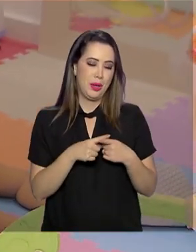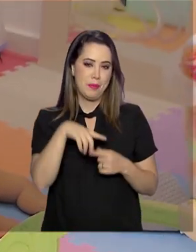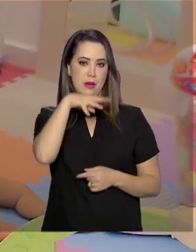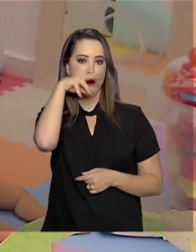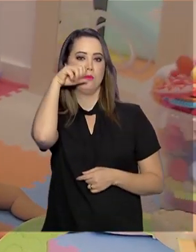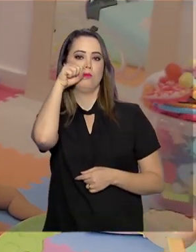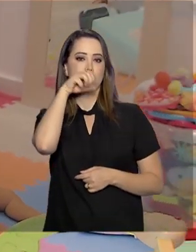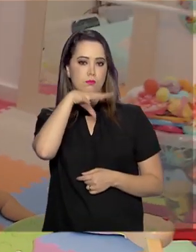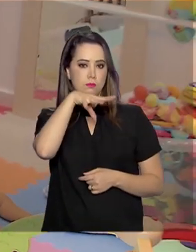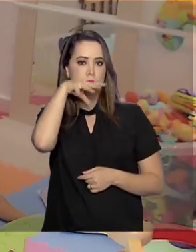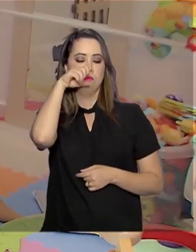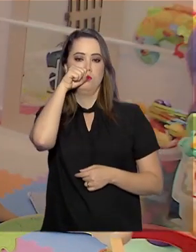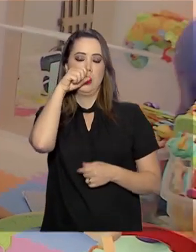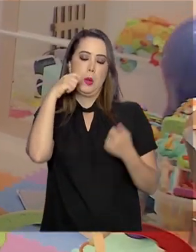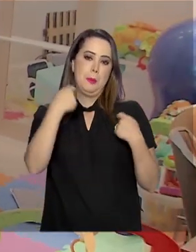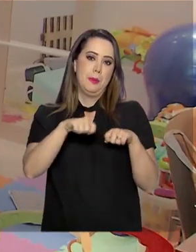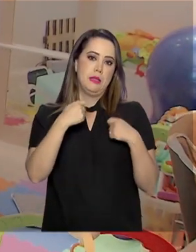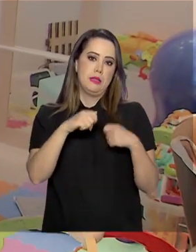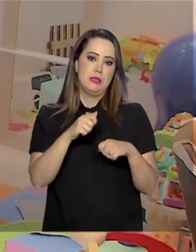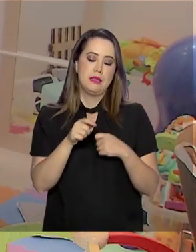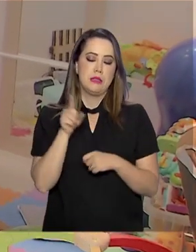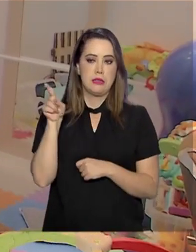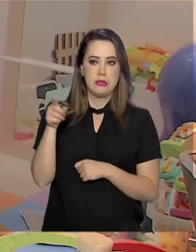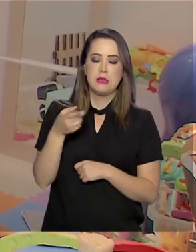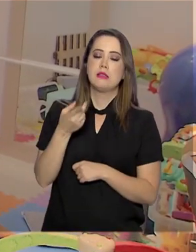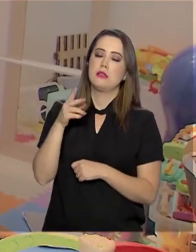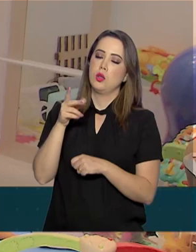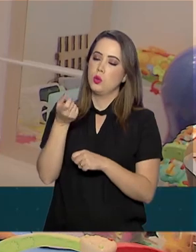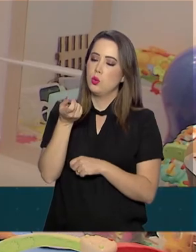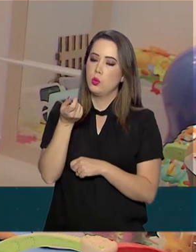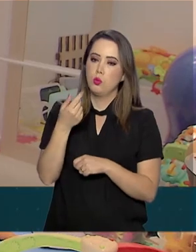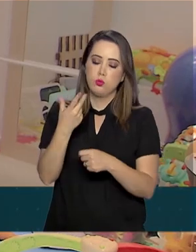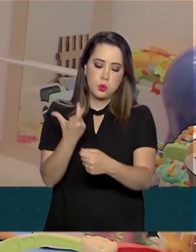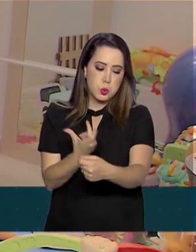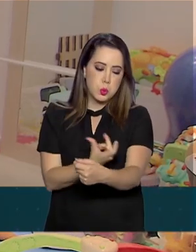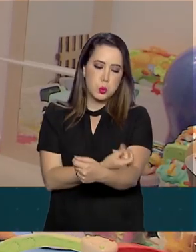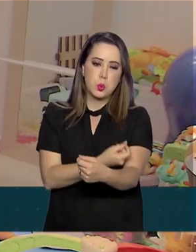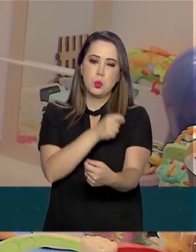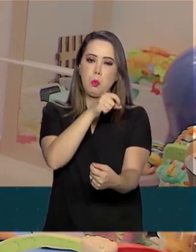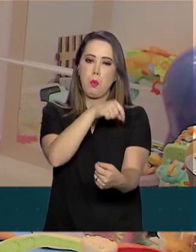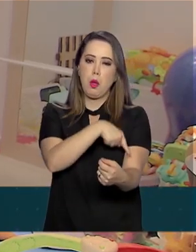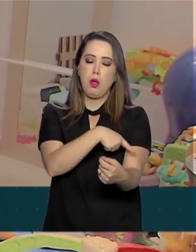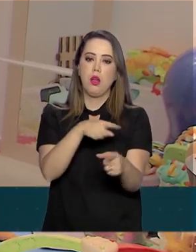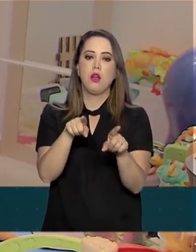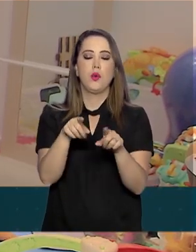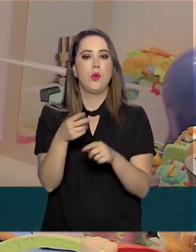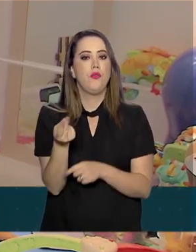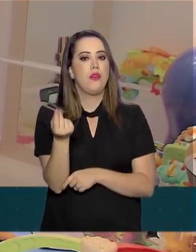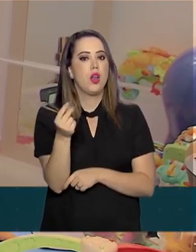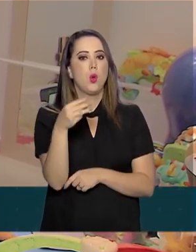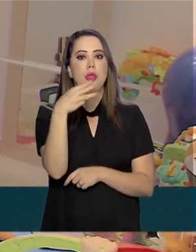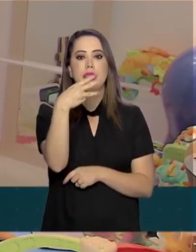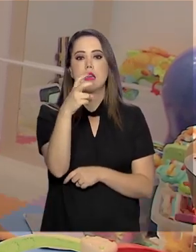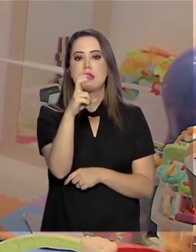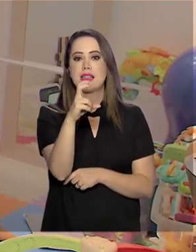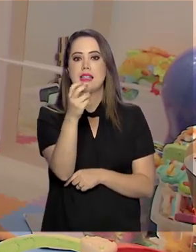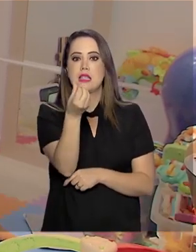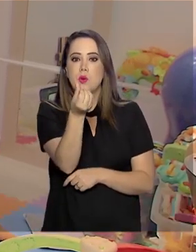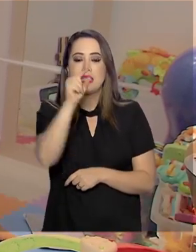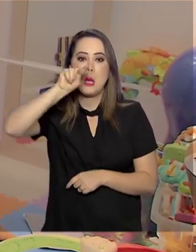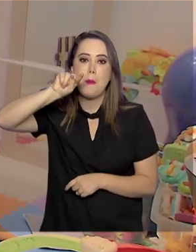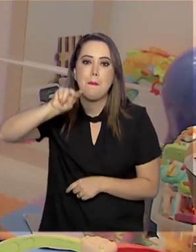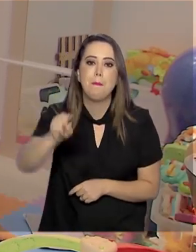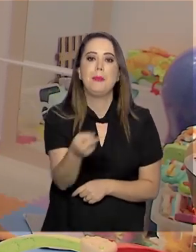viva a pequena marina precisa de uma dose desse medicamento que custa 356 mil reais a cada